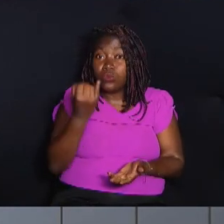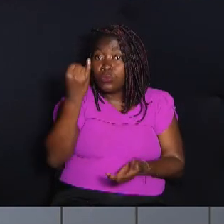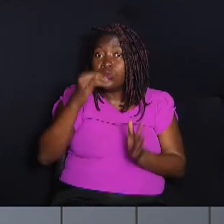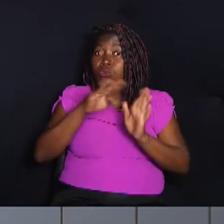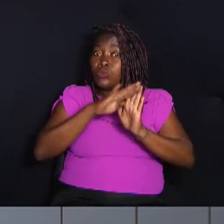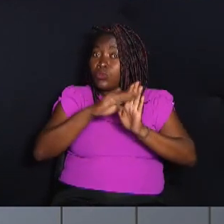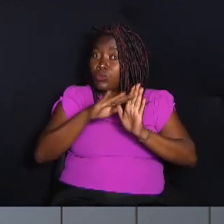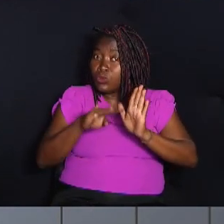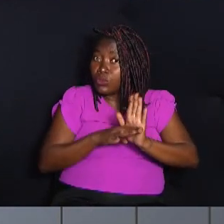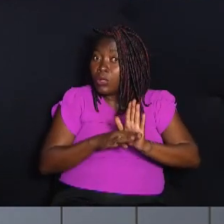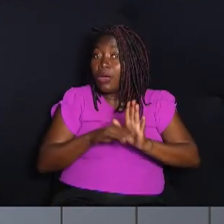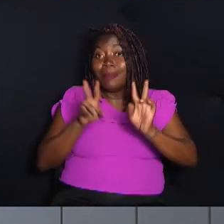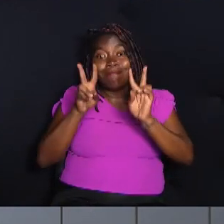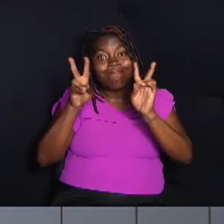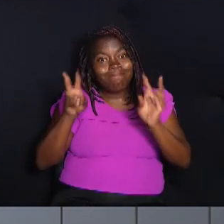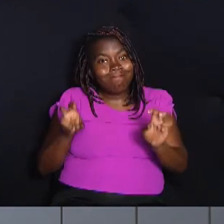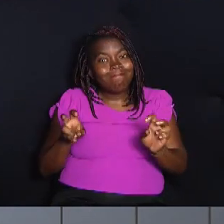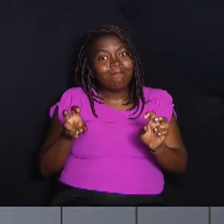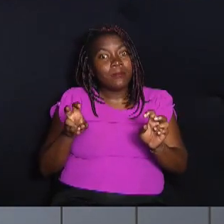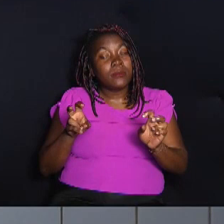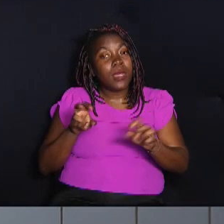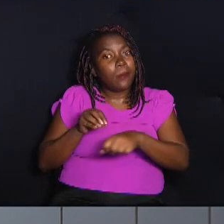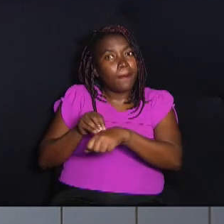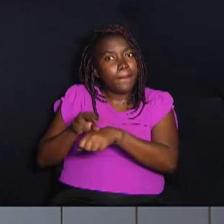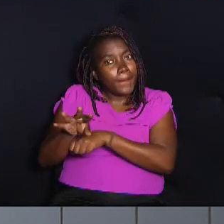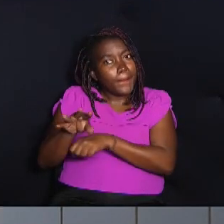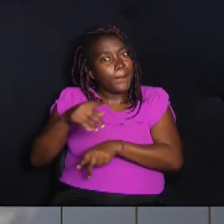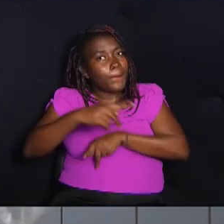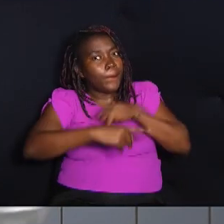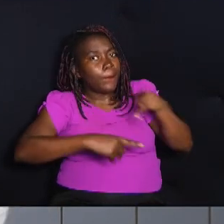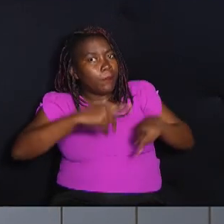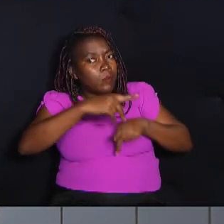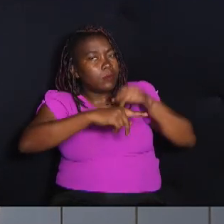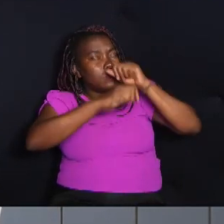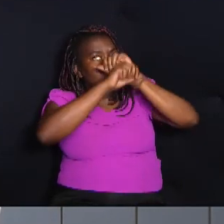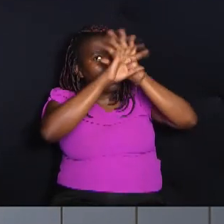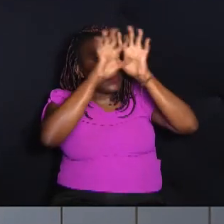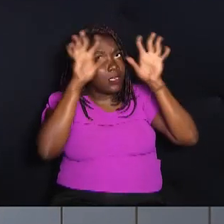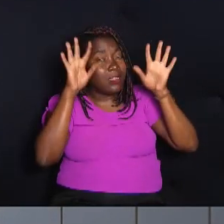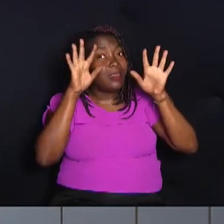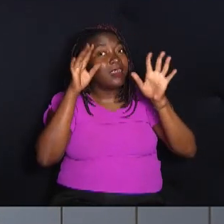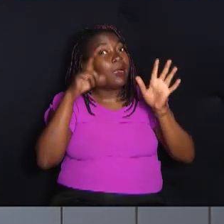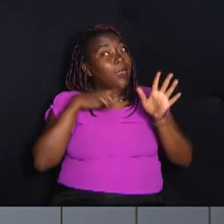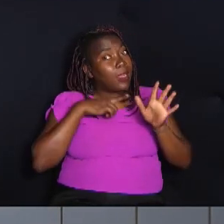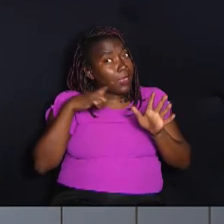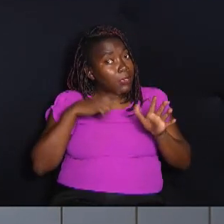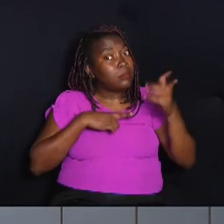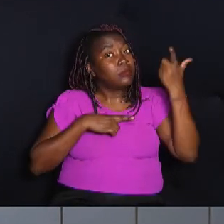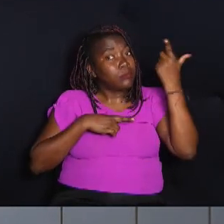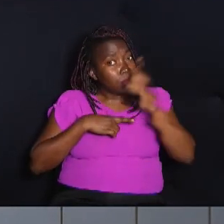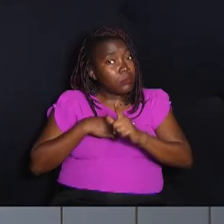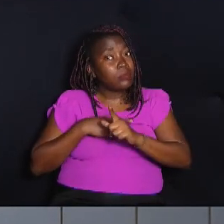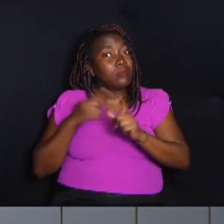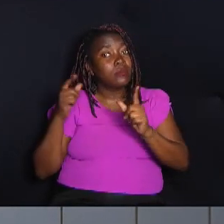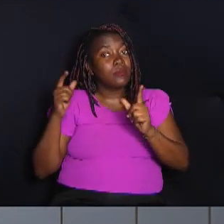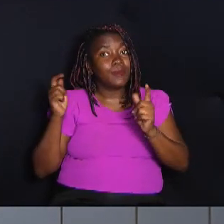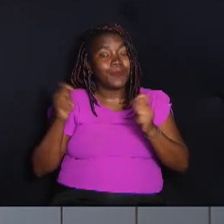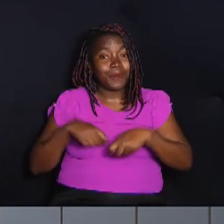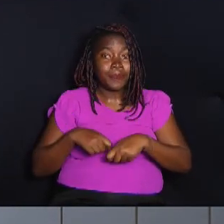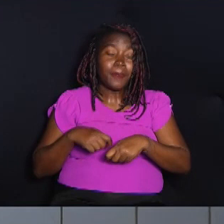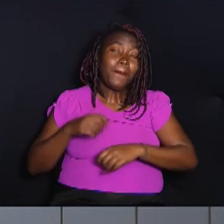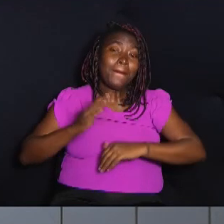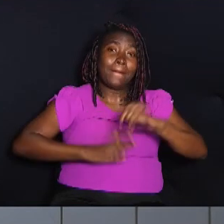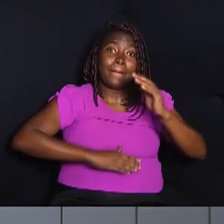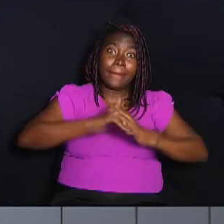e esse tema, né, para que a população possa entender que existe saída, existe os